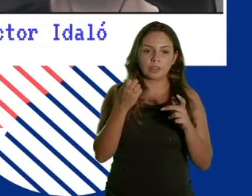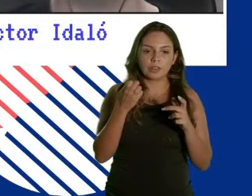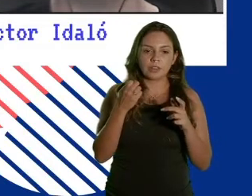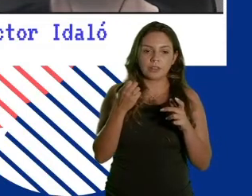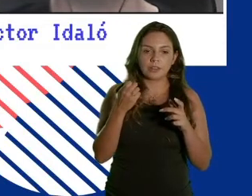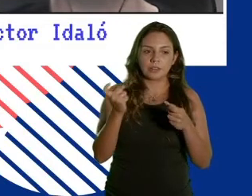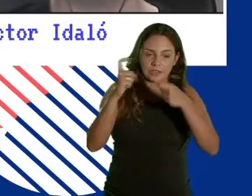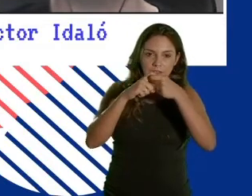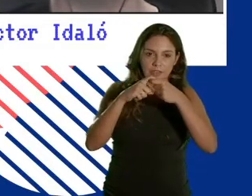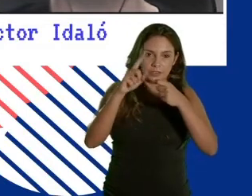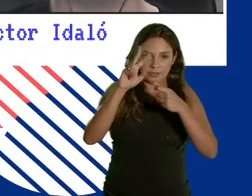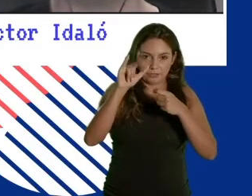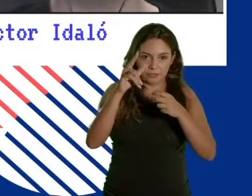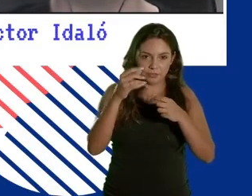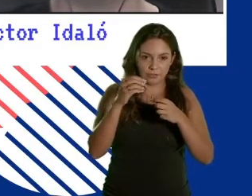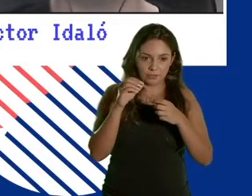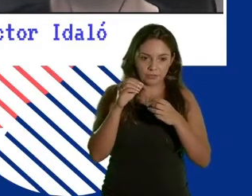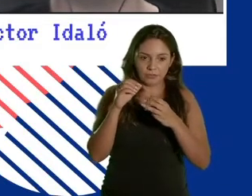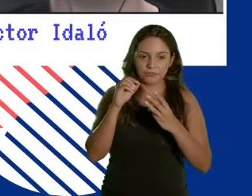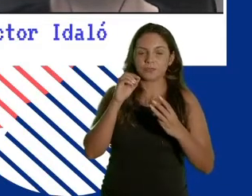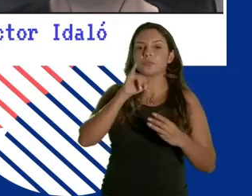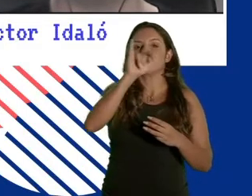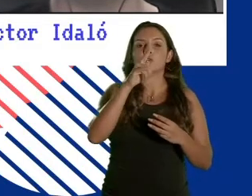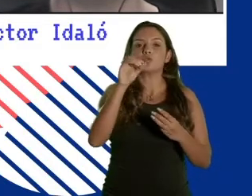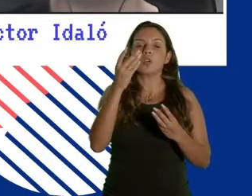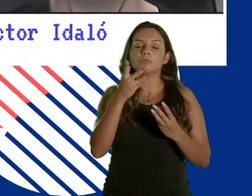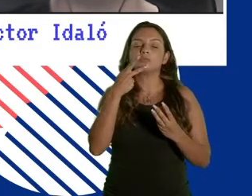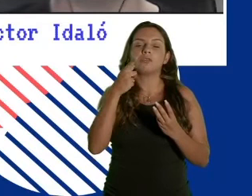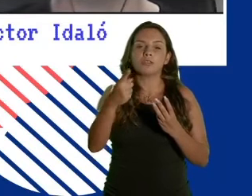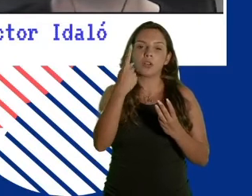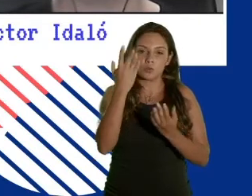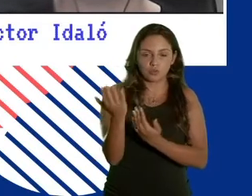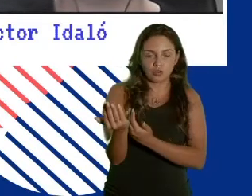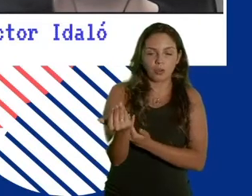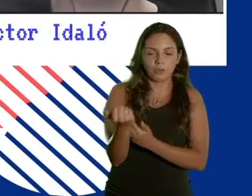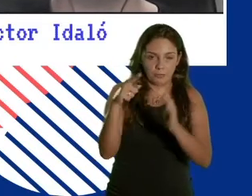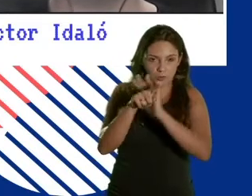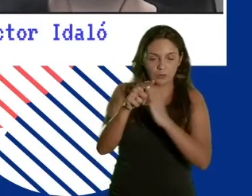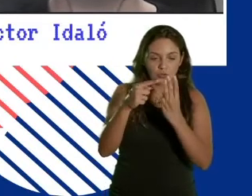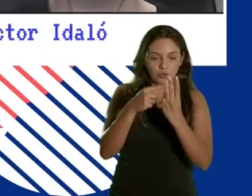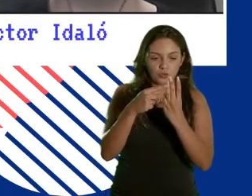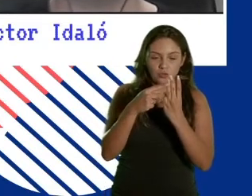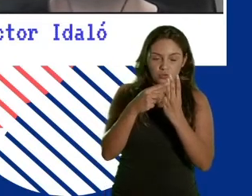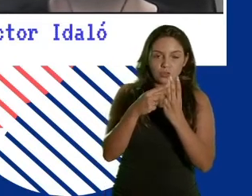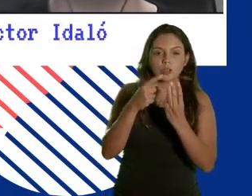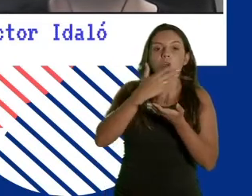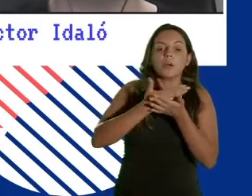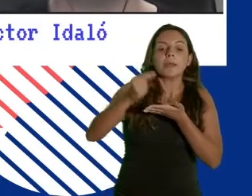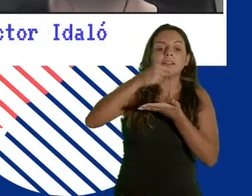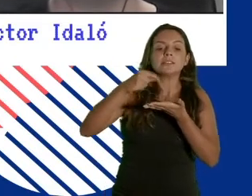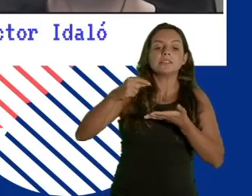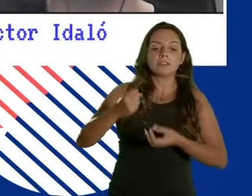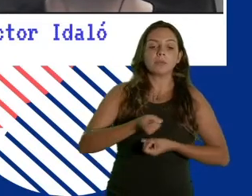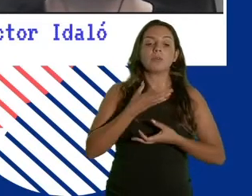esse gancho da Vilma e jogar para você essa questão, João Vitor. Por que um jovem começa a escrever